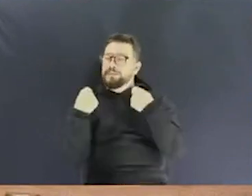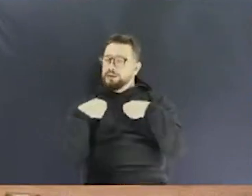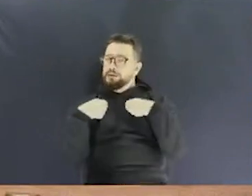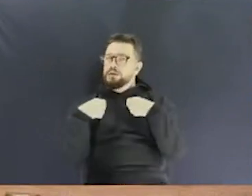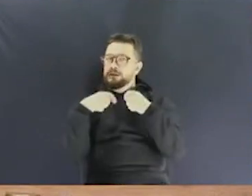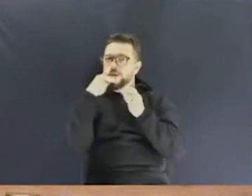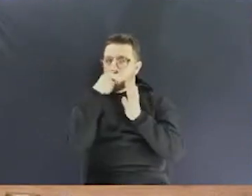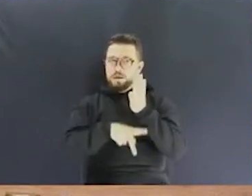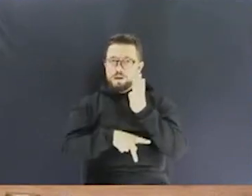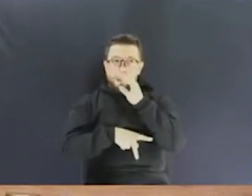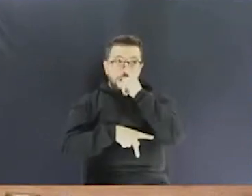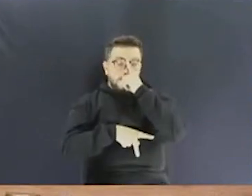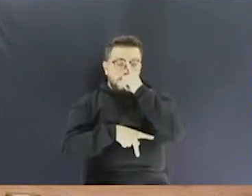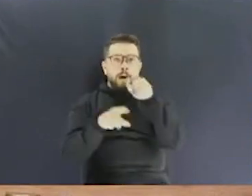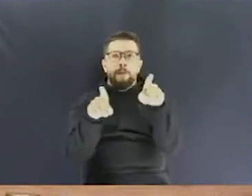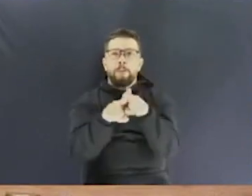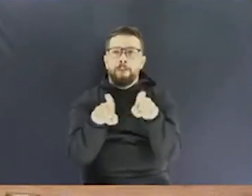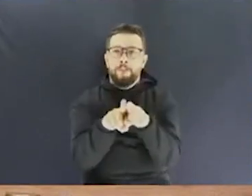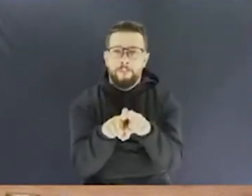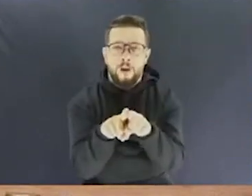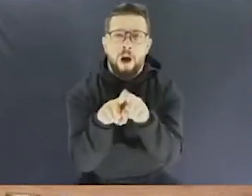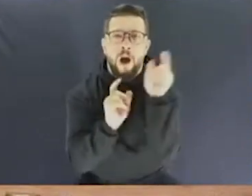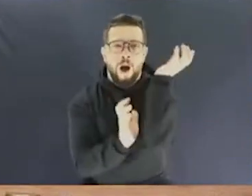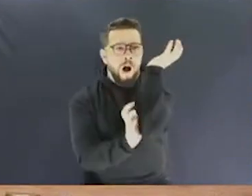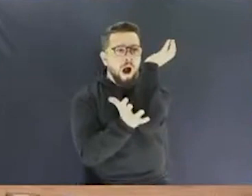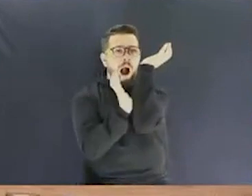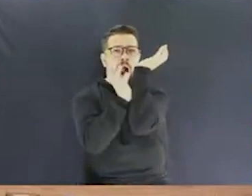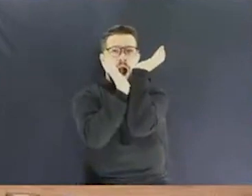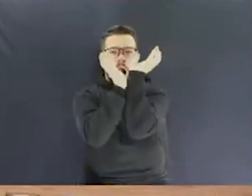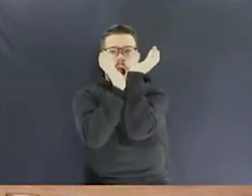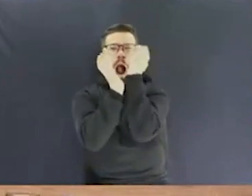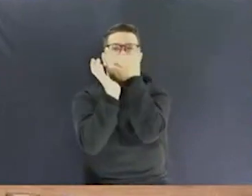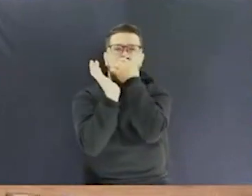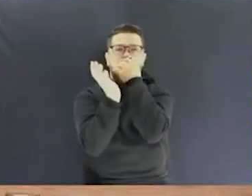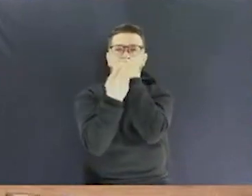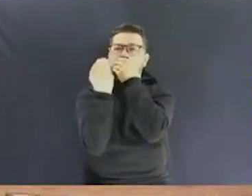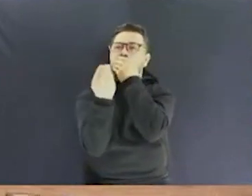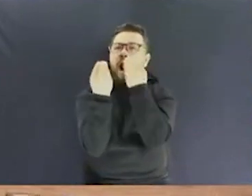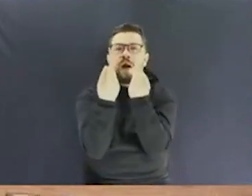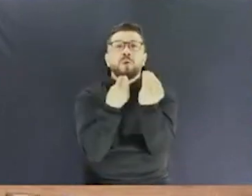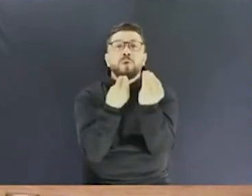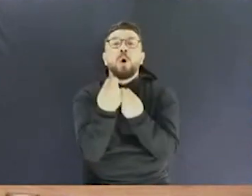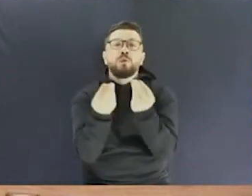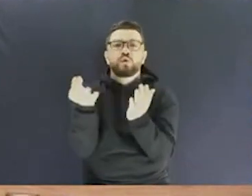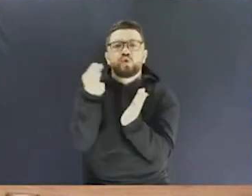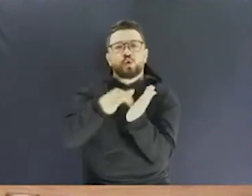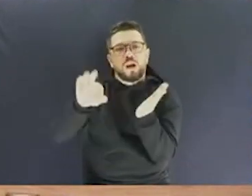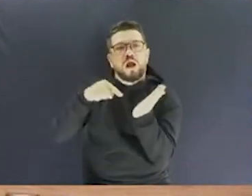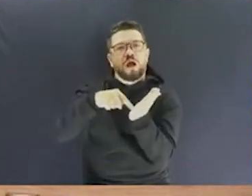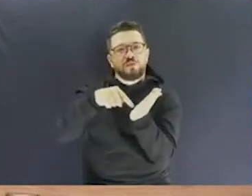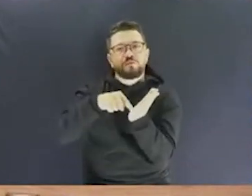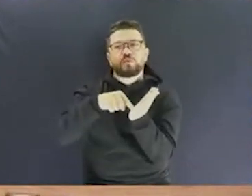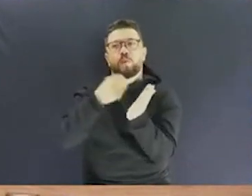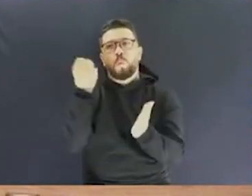fora os projetos, tem toda a parte burocrática ainda na contratação, licitação, e a gente sabe como isso, às vezes, é um